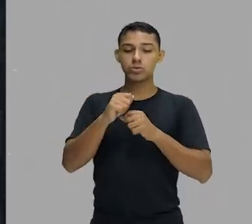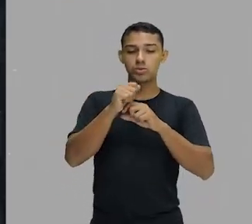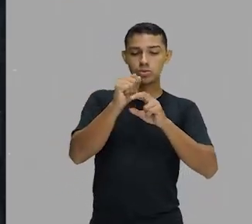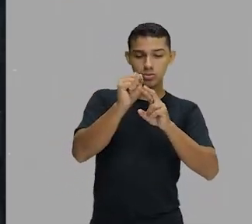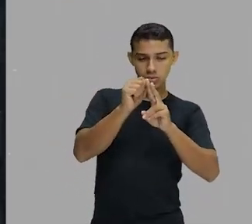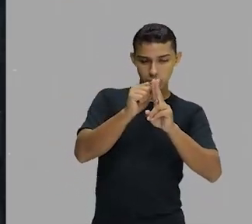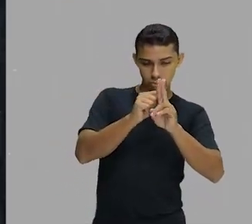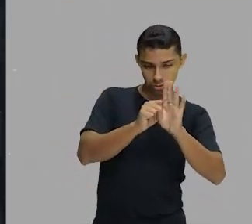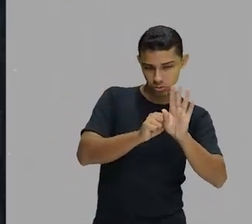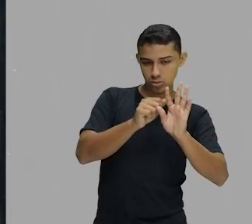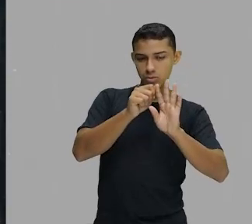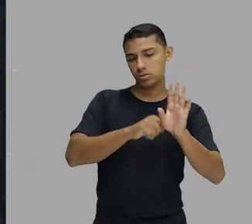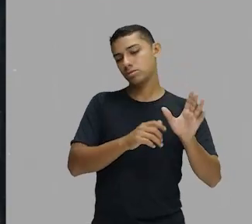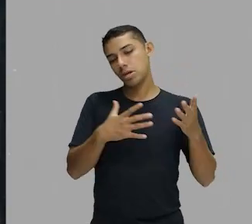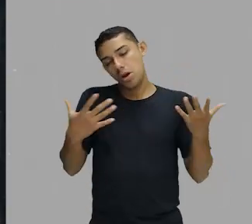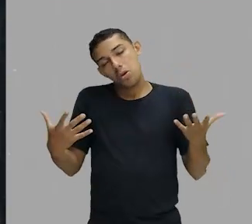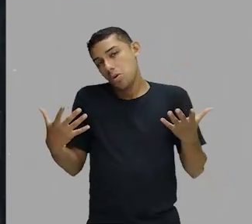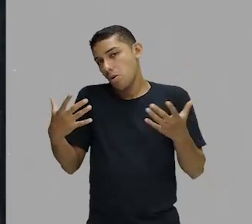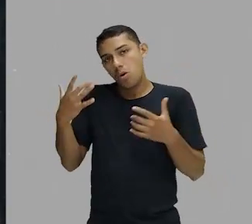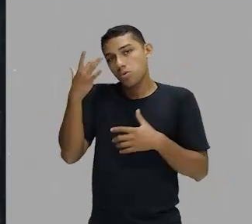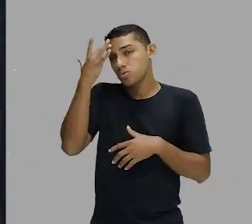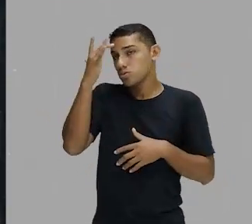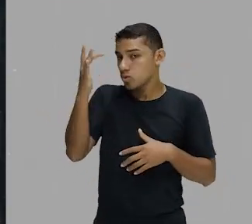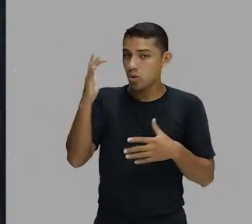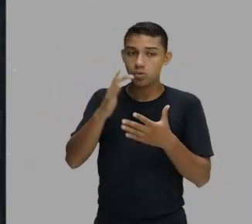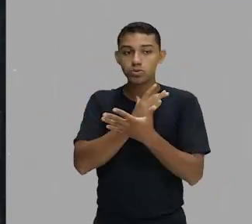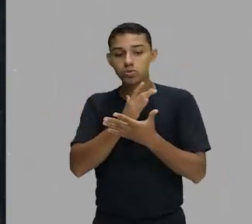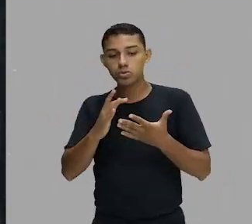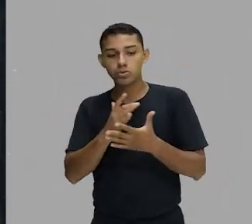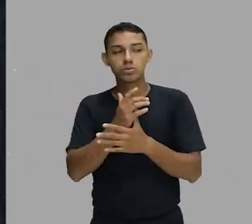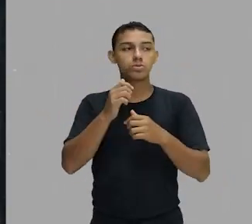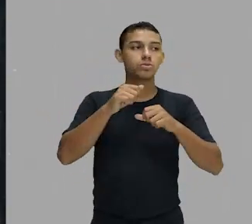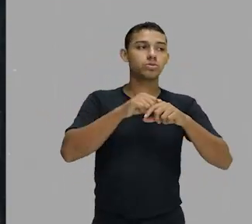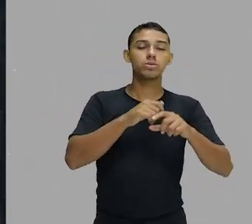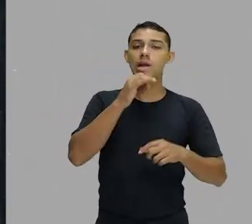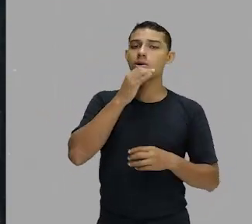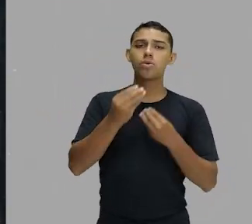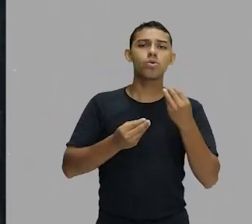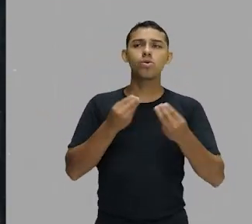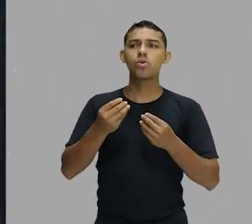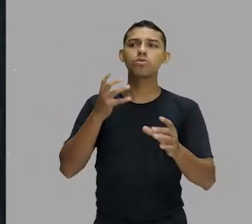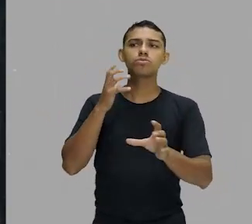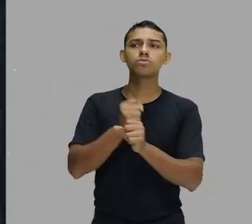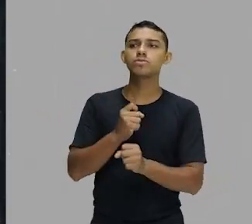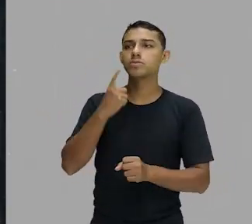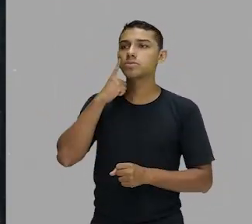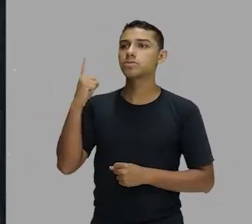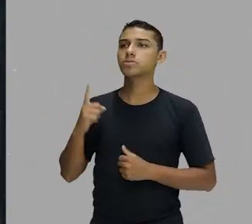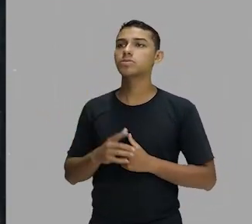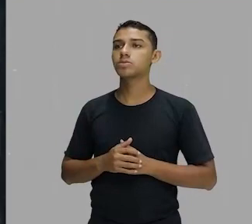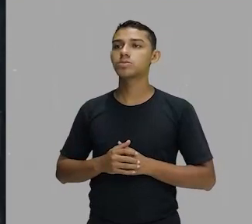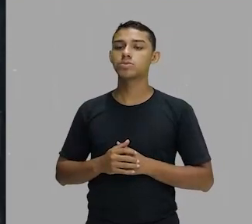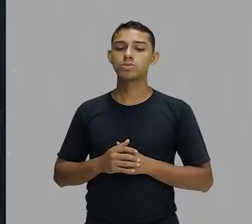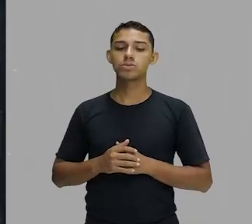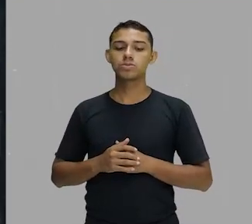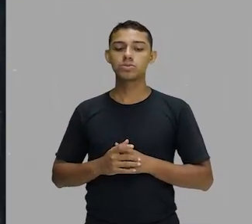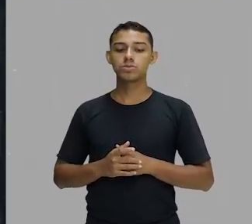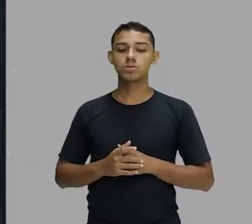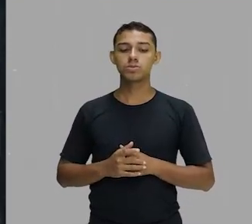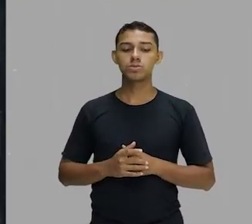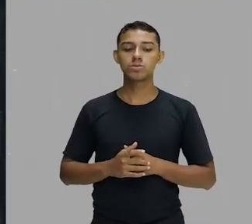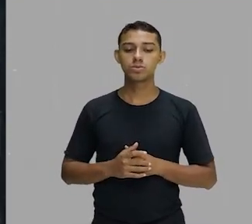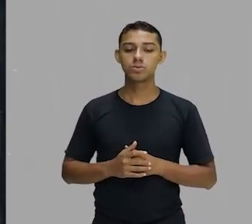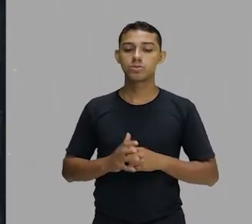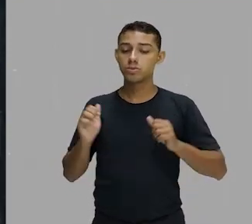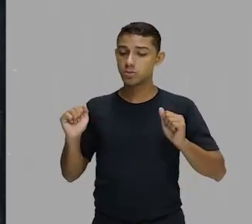mês N qualquer, como é que a gente encontra a nossa escrita? Vou só juntar para